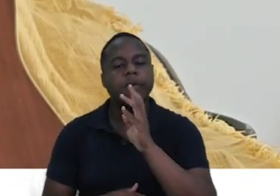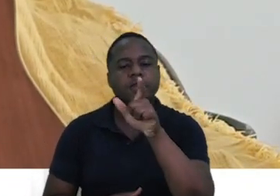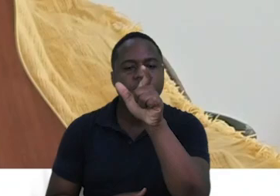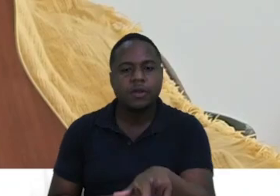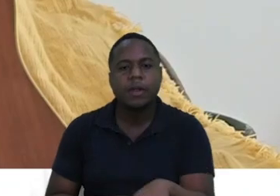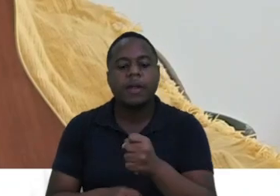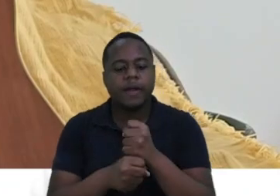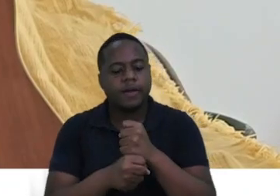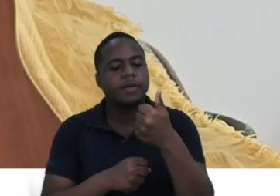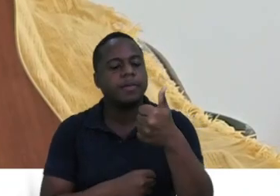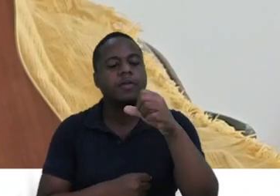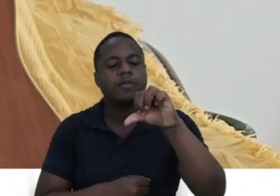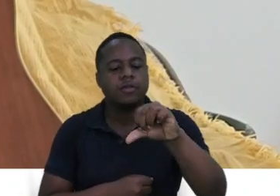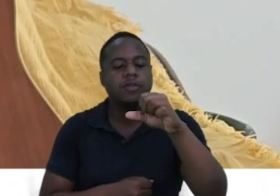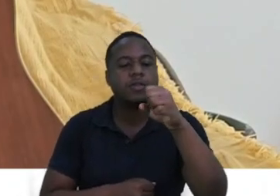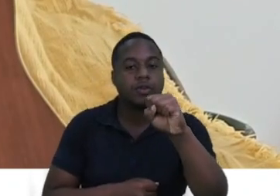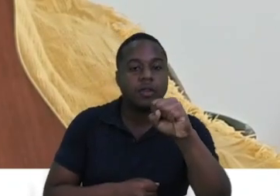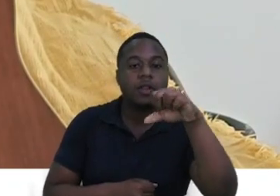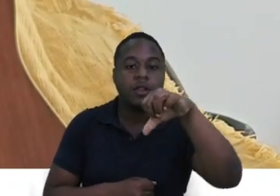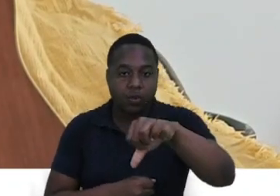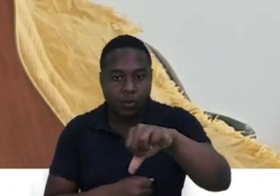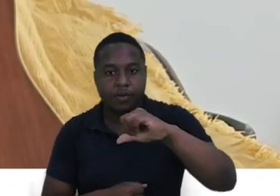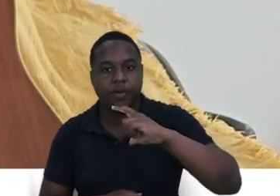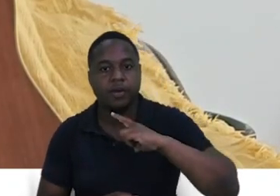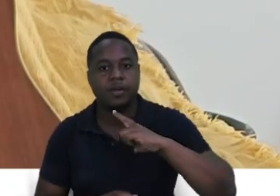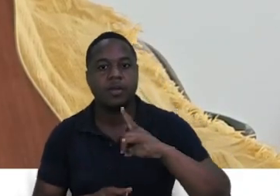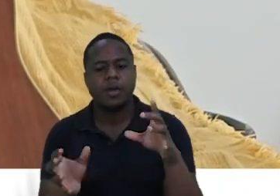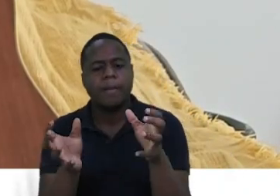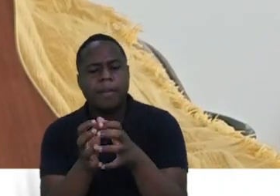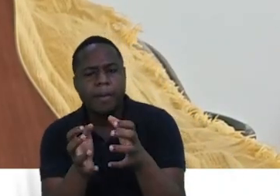mais precisamente em 1989, apresentado em uma